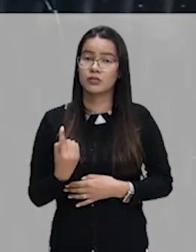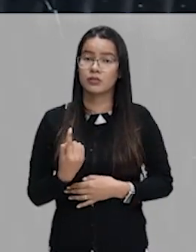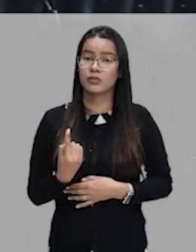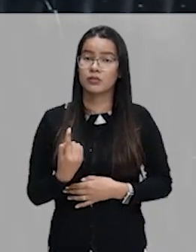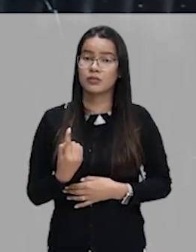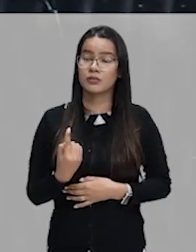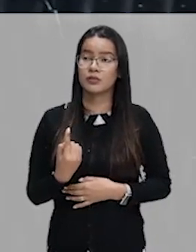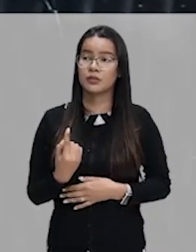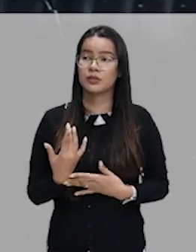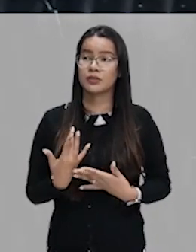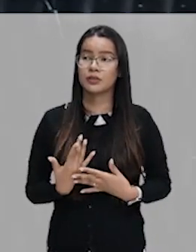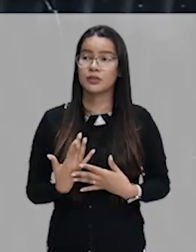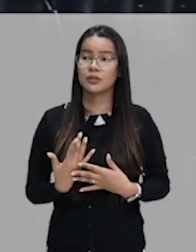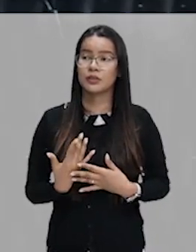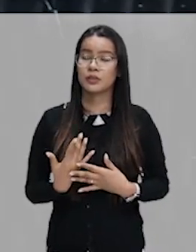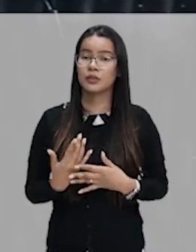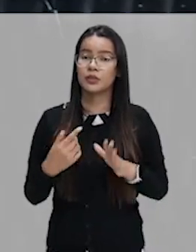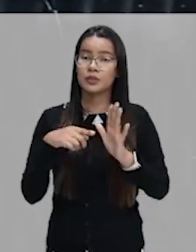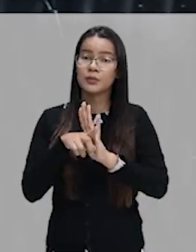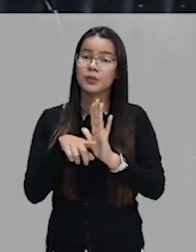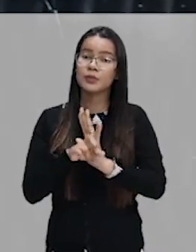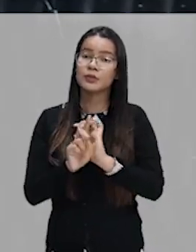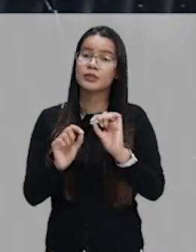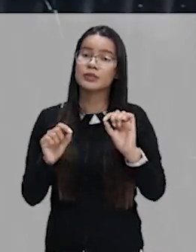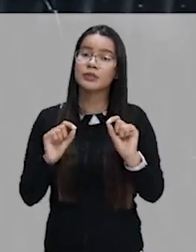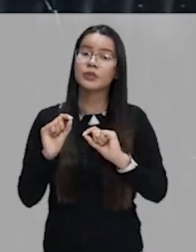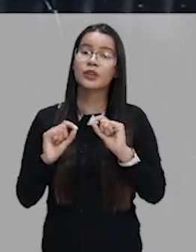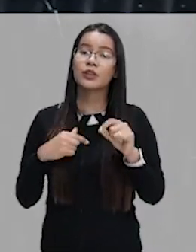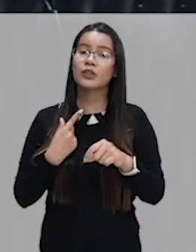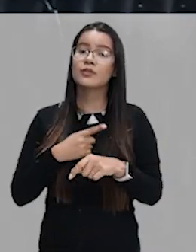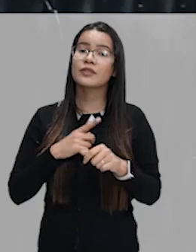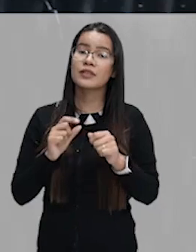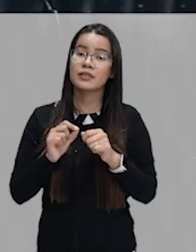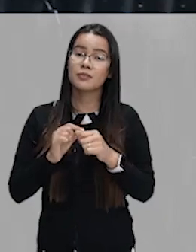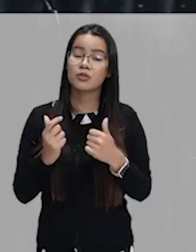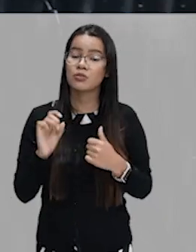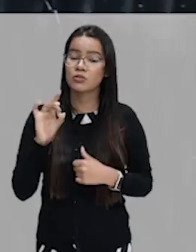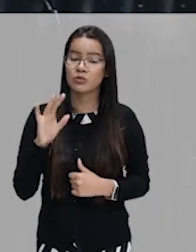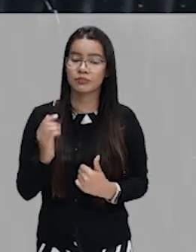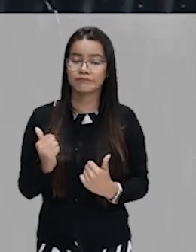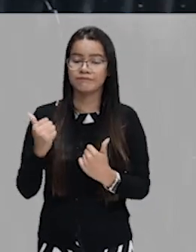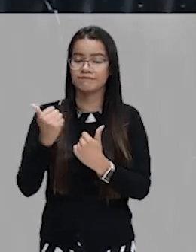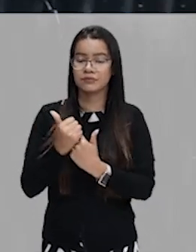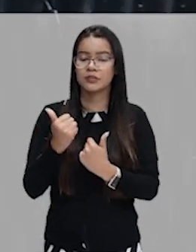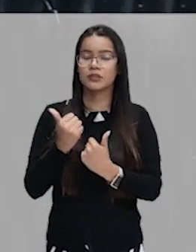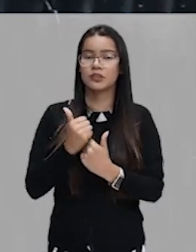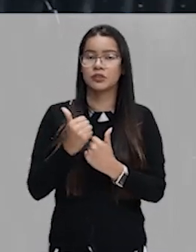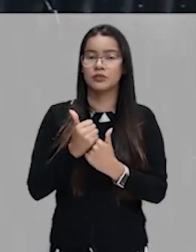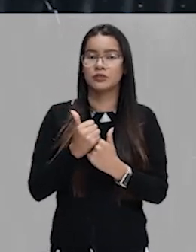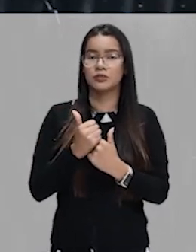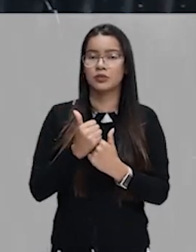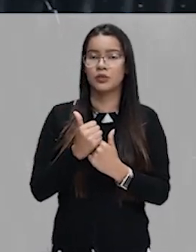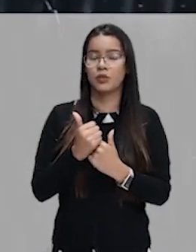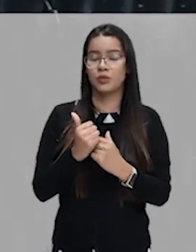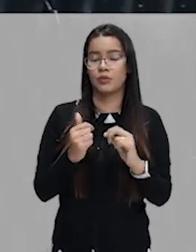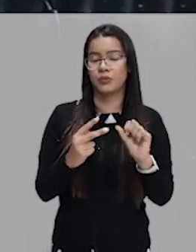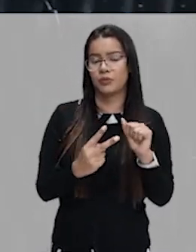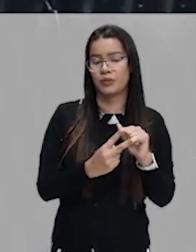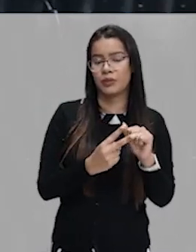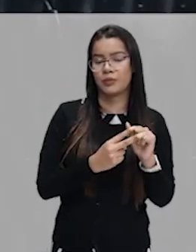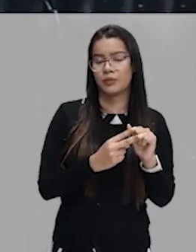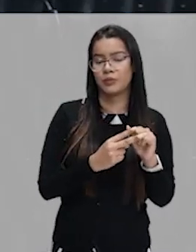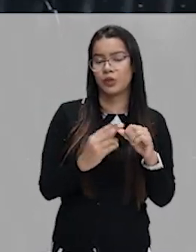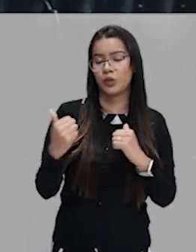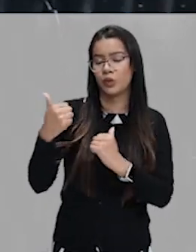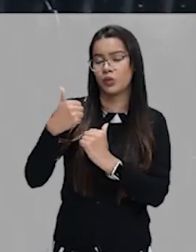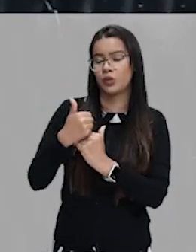sozinho. Então, no caso das formas interrogativas, o que a gente faz? Troca de lugar verbo com o there. Né? Como a